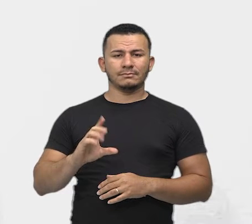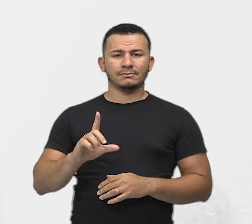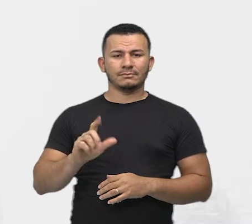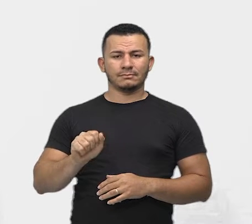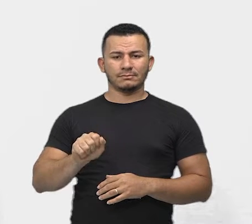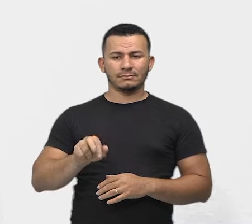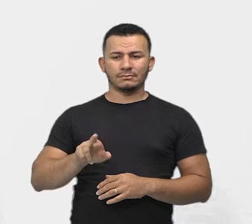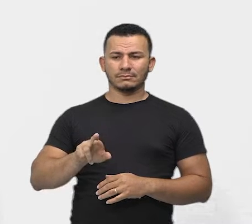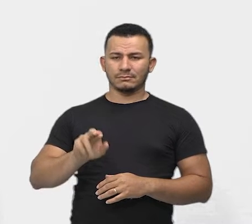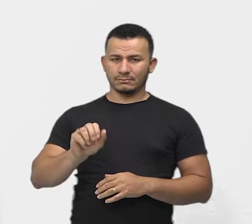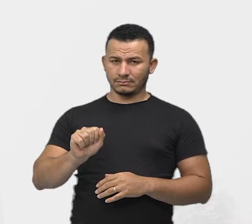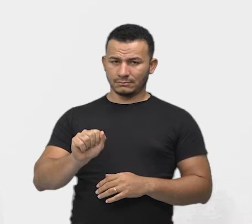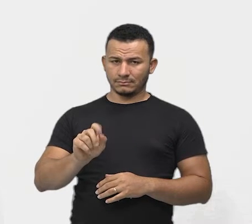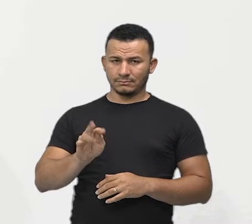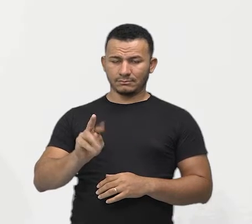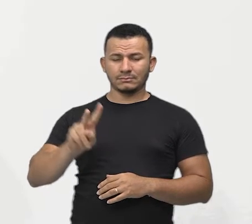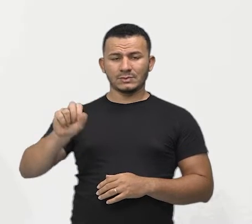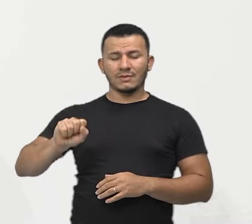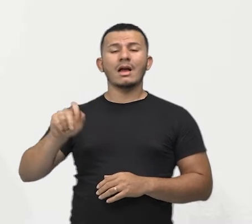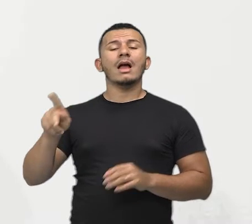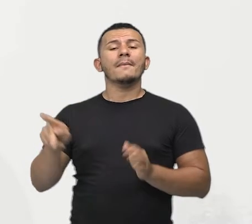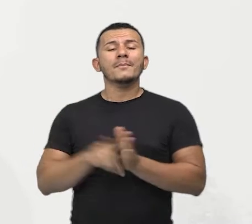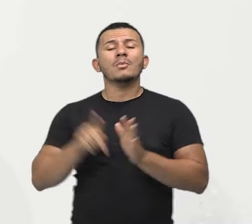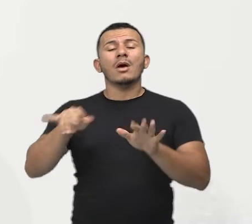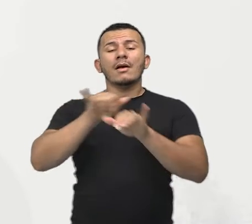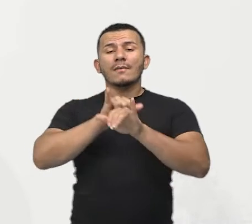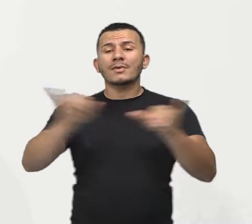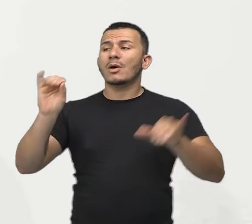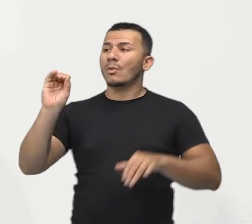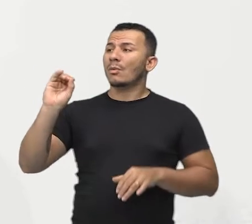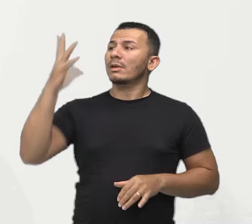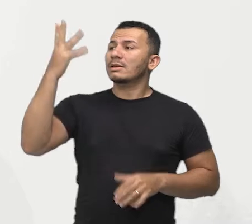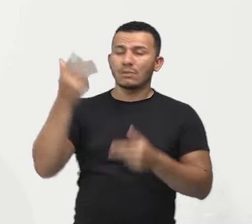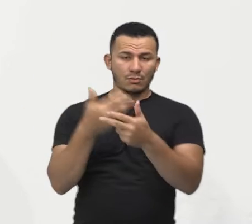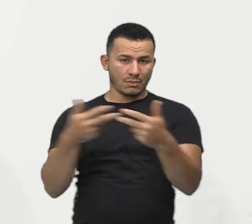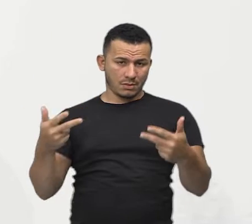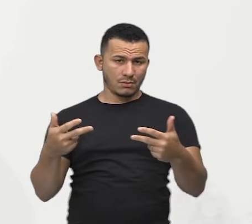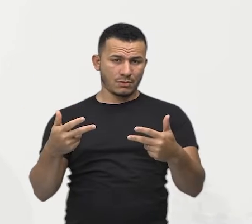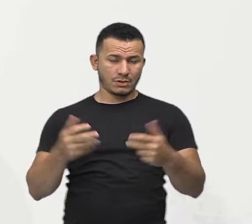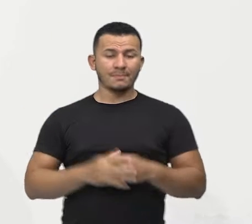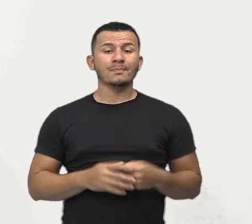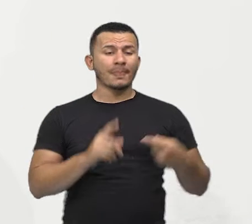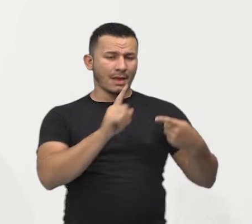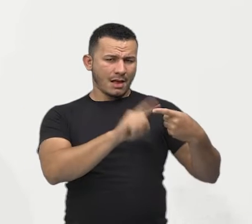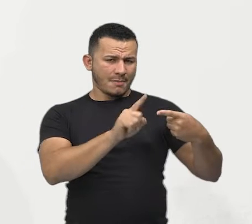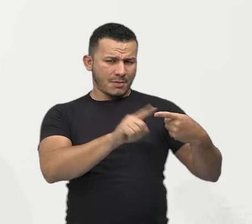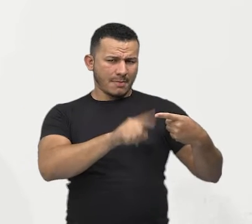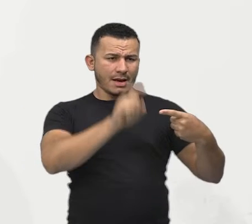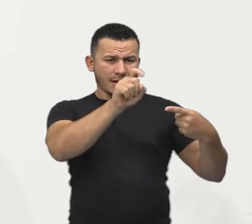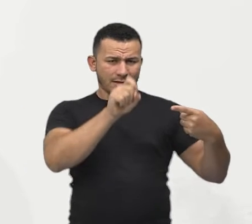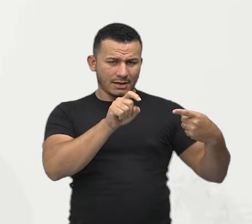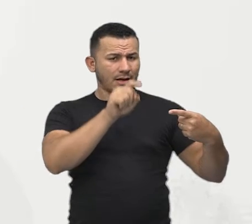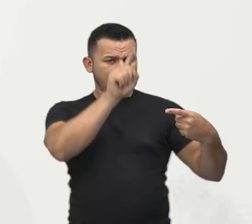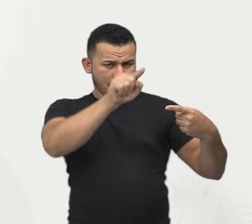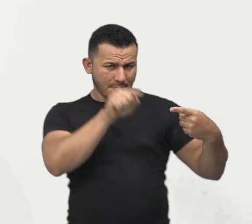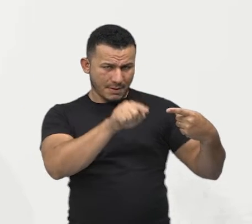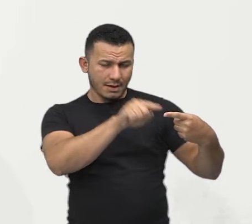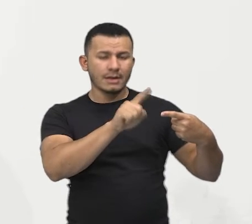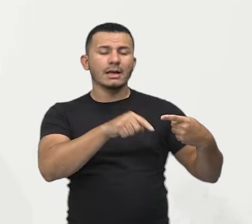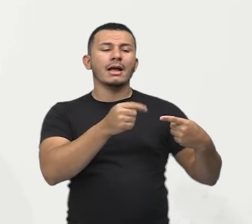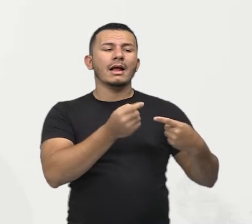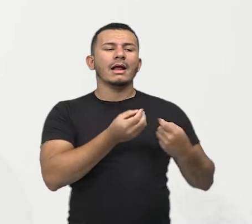representam a constatação de um fato. Enquanto a outra quer manifestar, a pessoa que fala quer manifestar uma emoção, essa